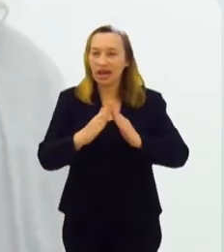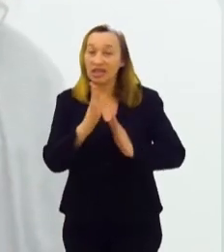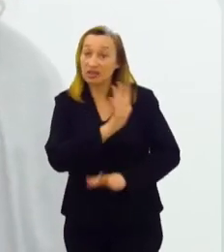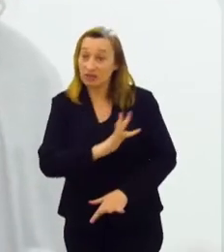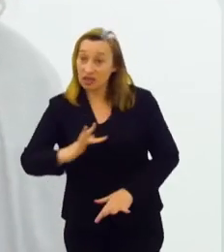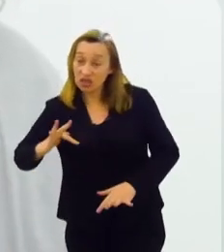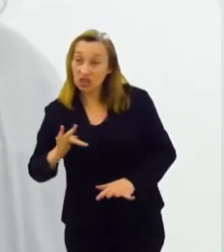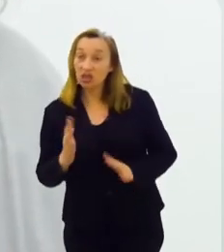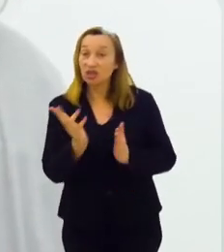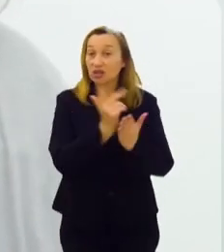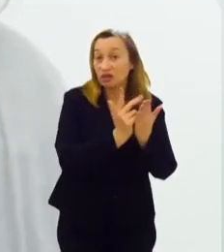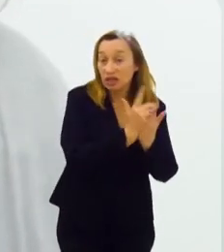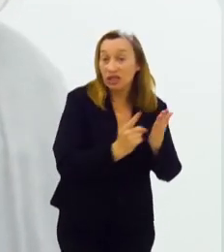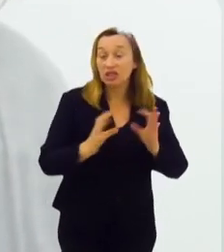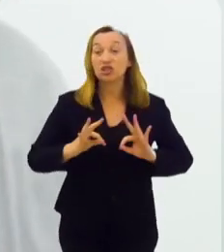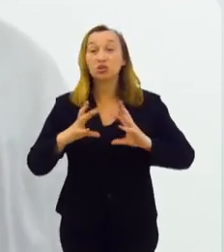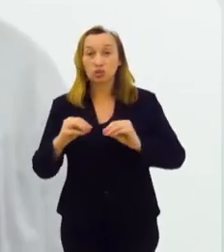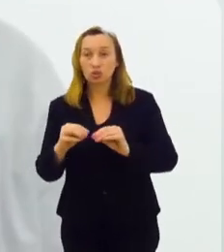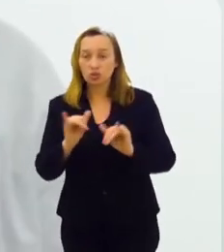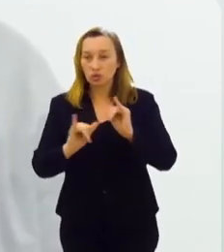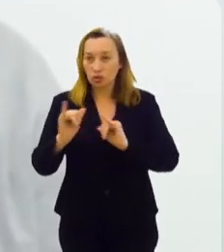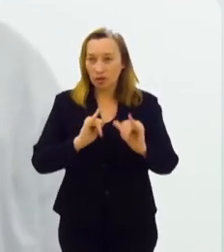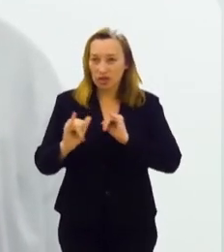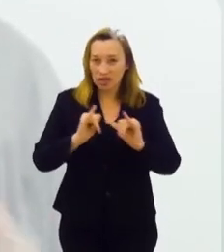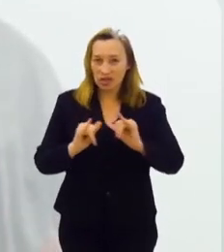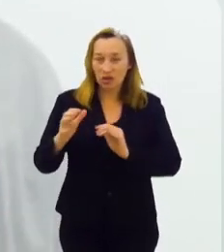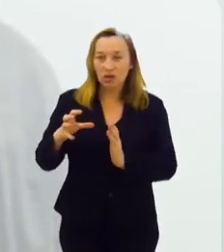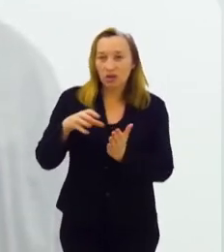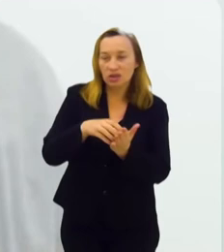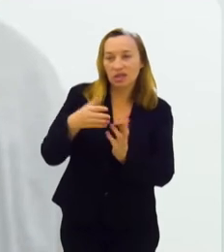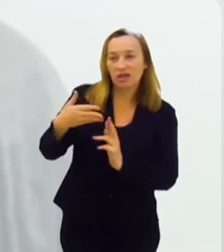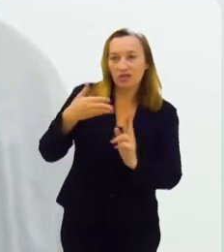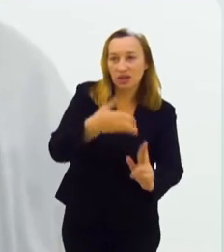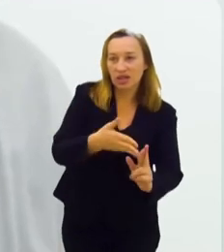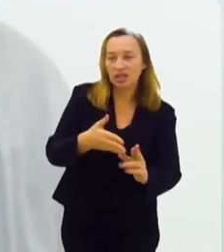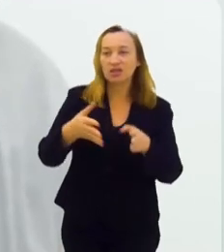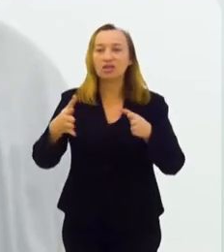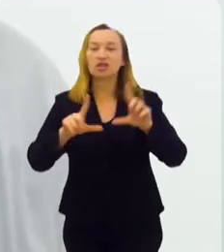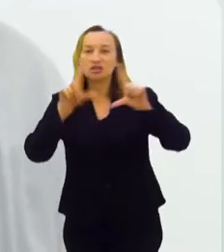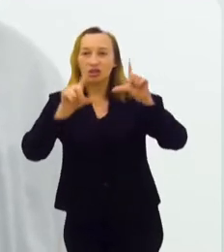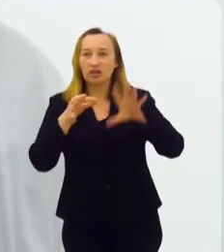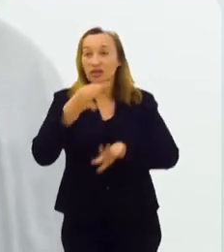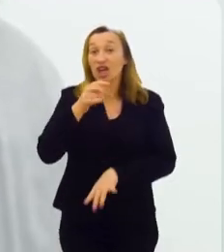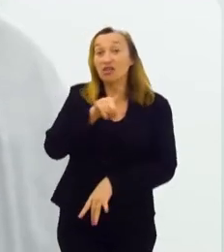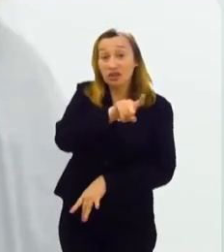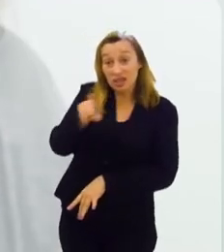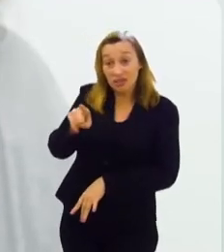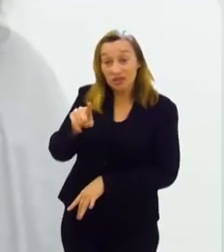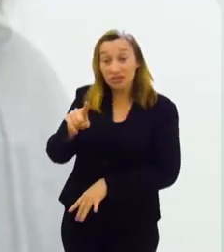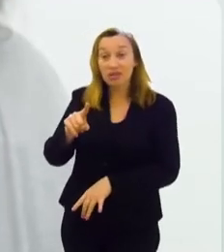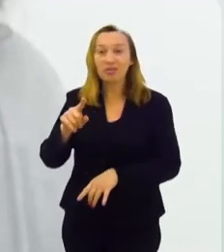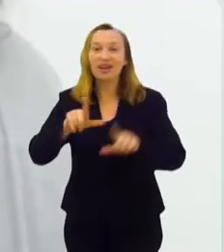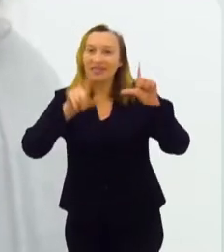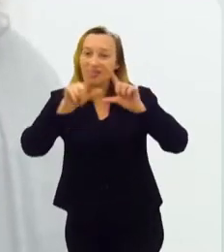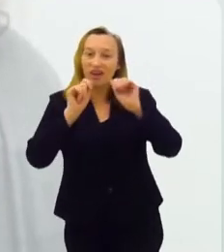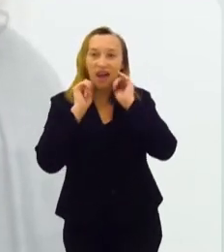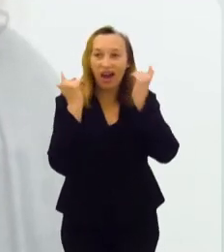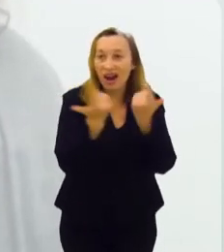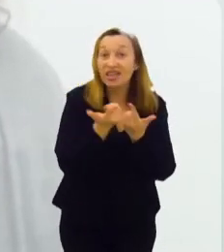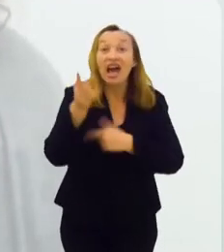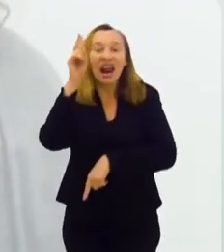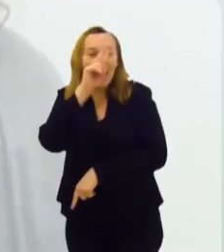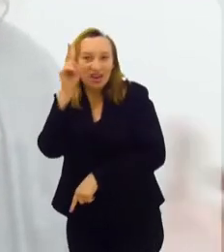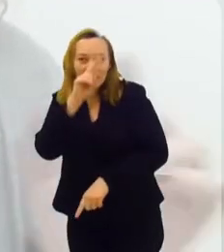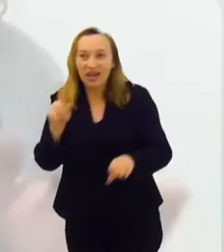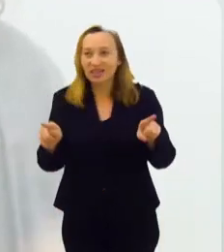do mapeamento para vocês acessarem as informações e do Centro de Referência do Audiovisual. E você que assistiu a gente aqui pela